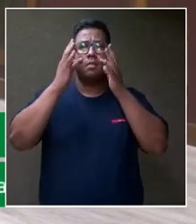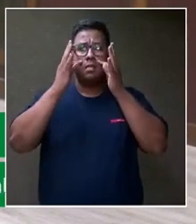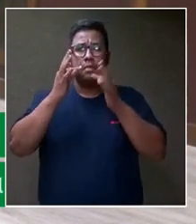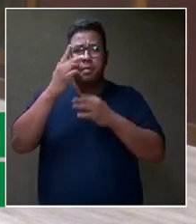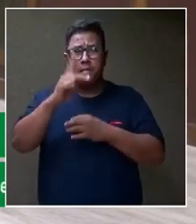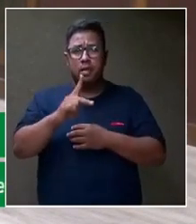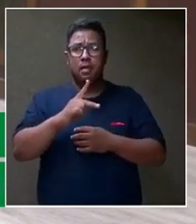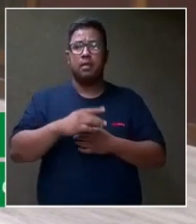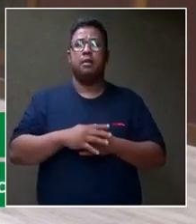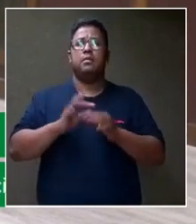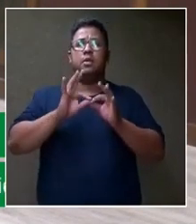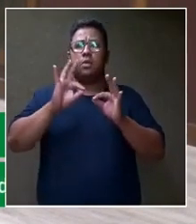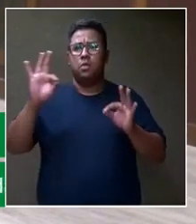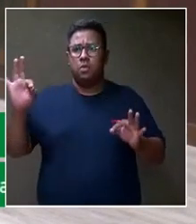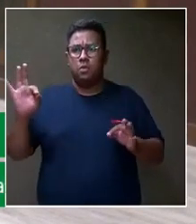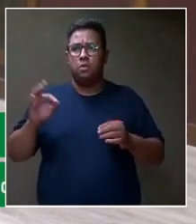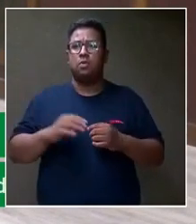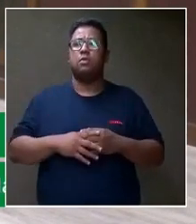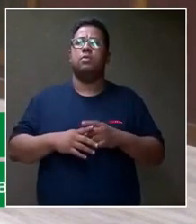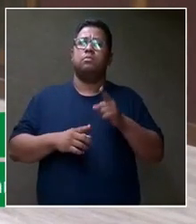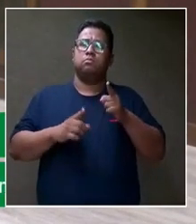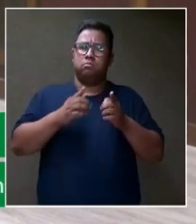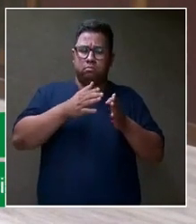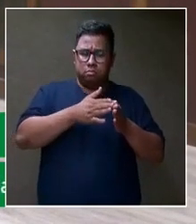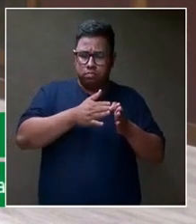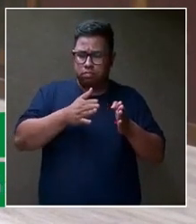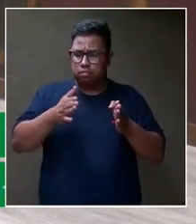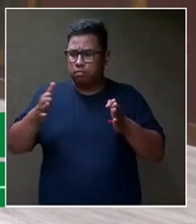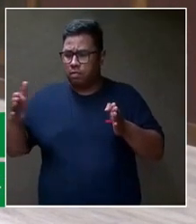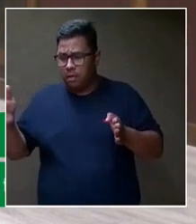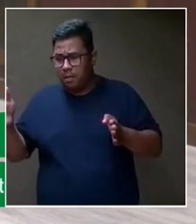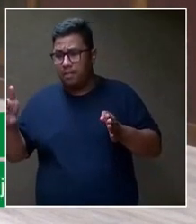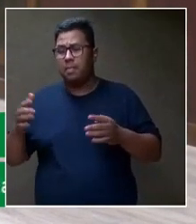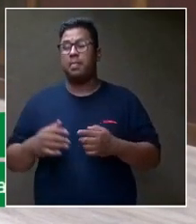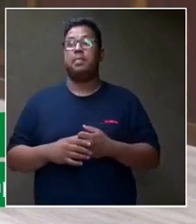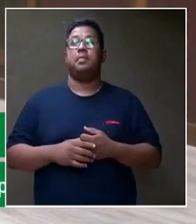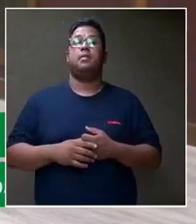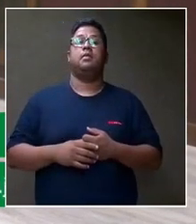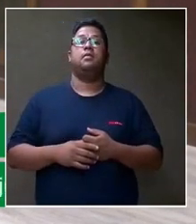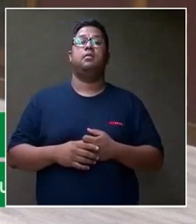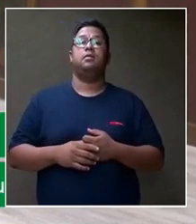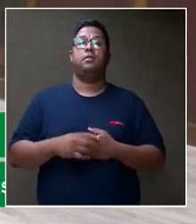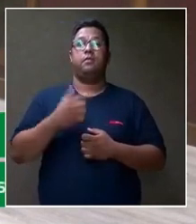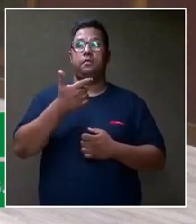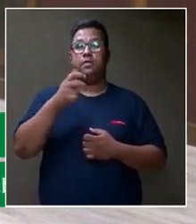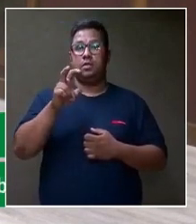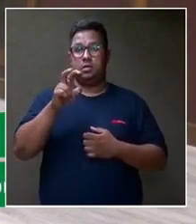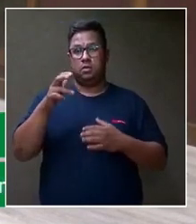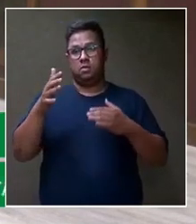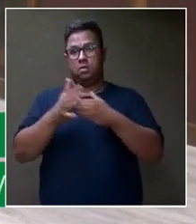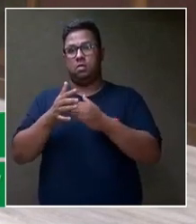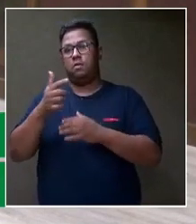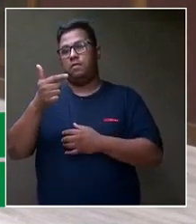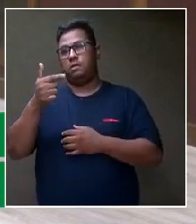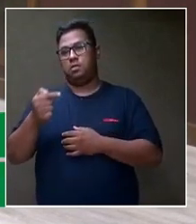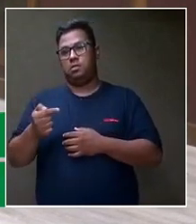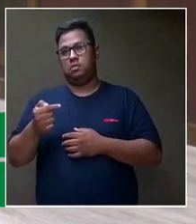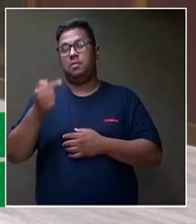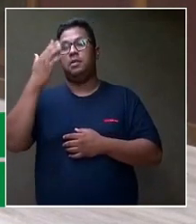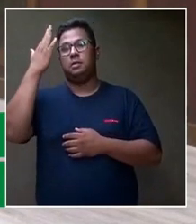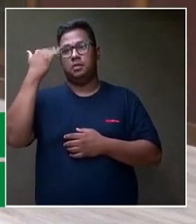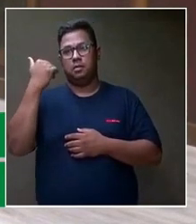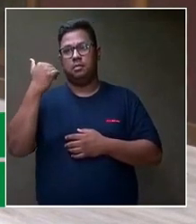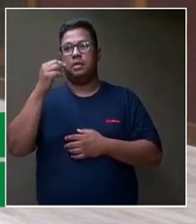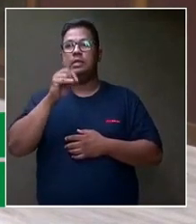depoimento dela. Para que não seja longo, a gente está dando o ponto do depoimento dela, do minuto 25 ao 27, para